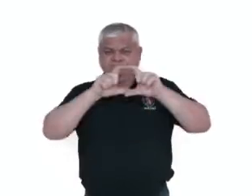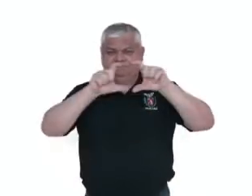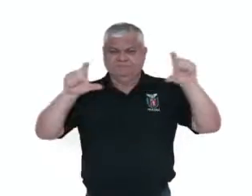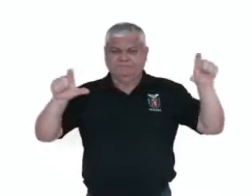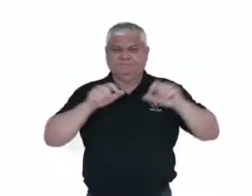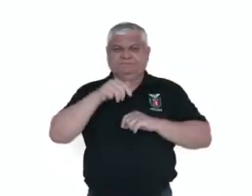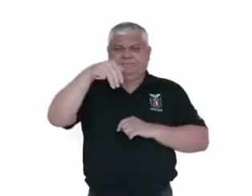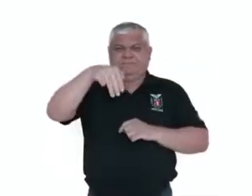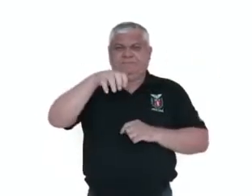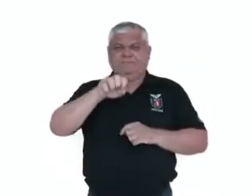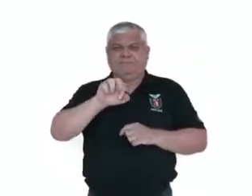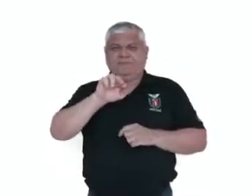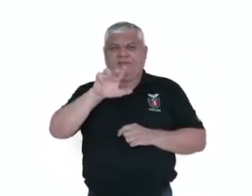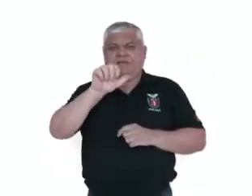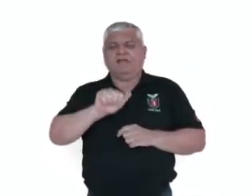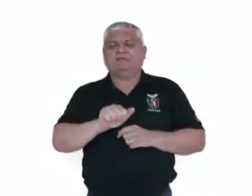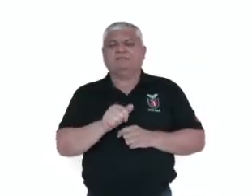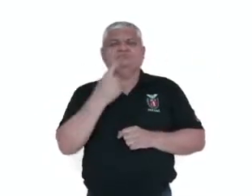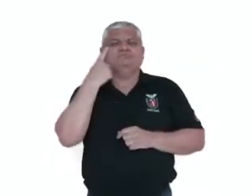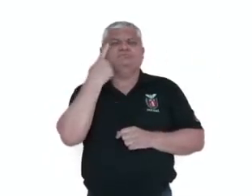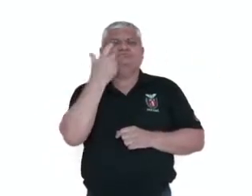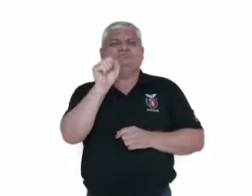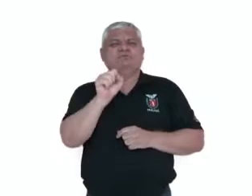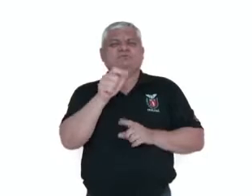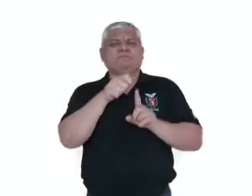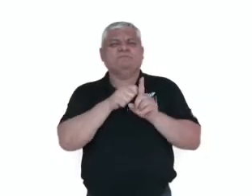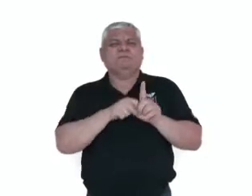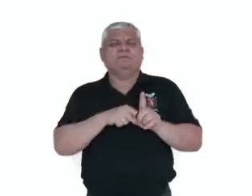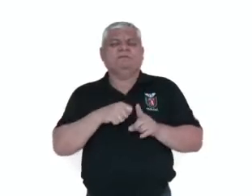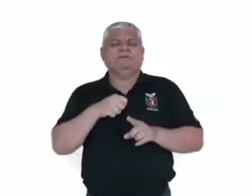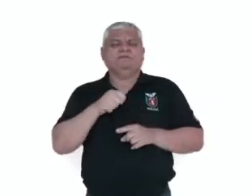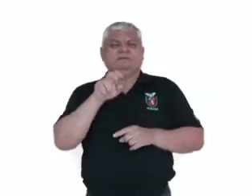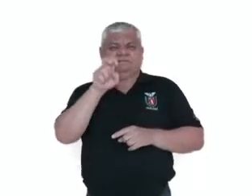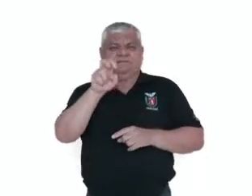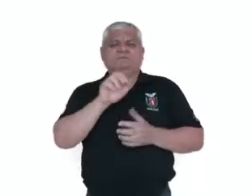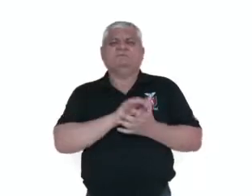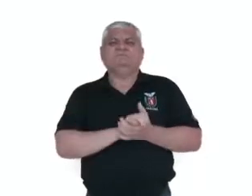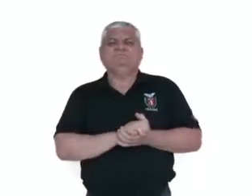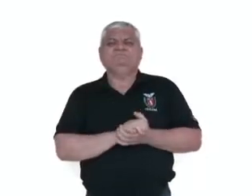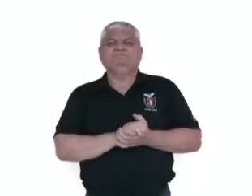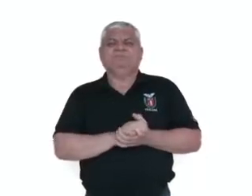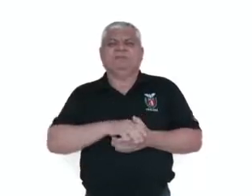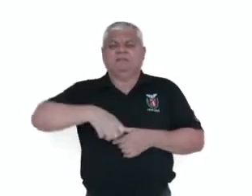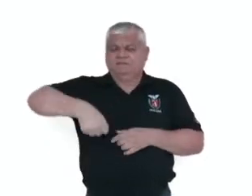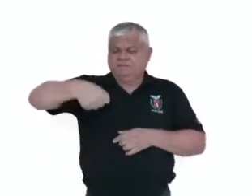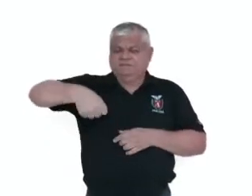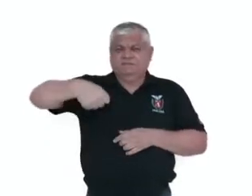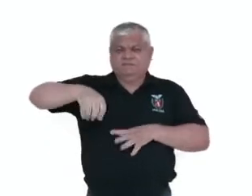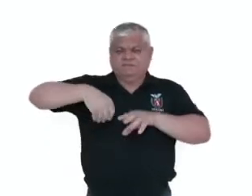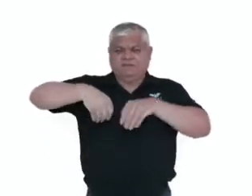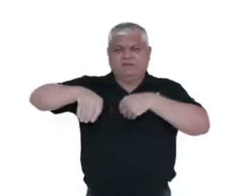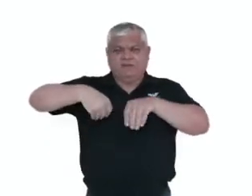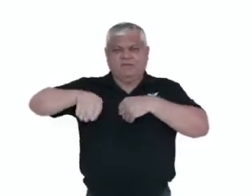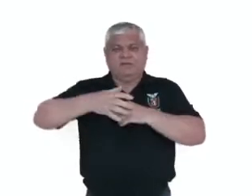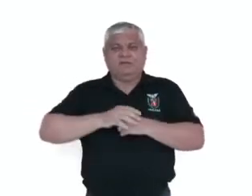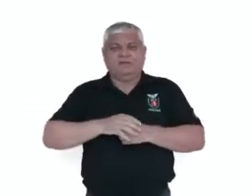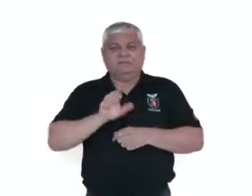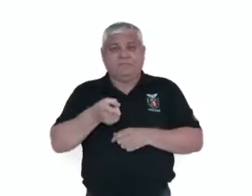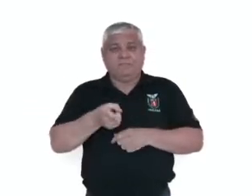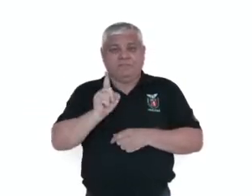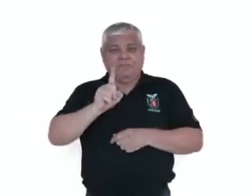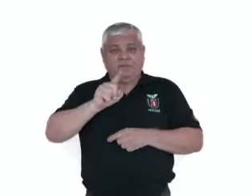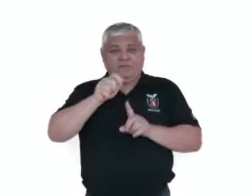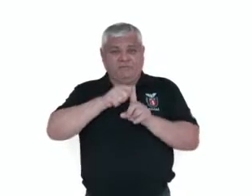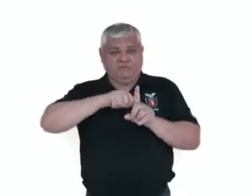18/5, em que o senhor informa sobre a proibição do uso de sacolas plásticas como embalagem a partir de 1º de janeiro